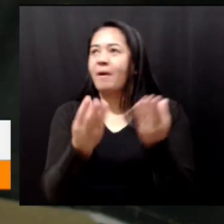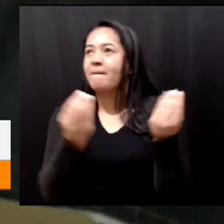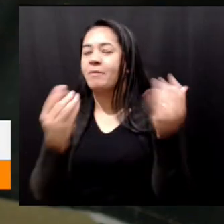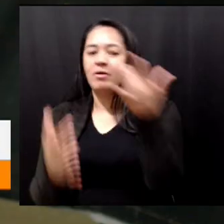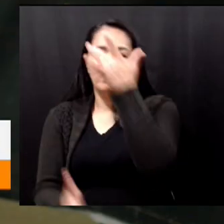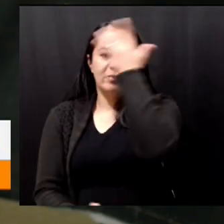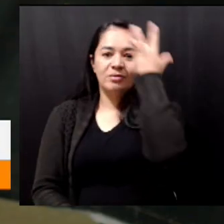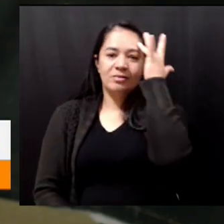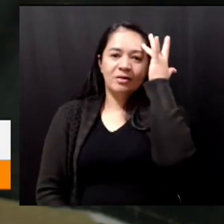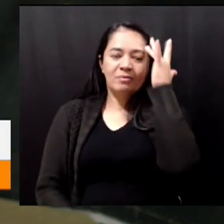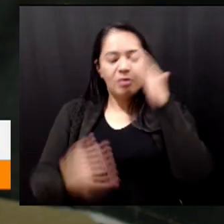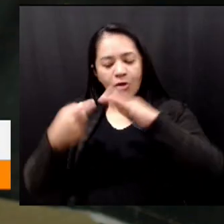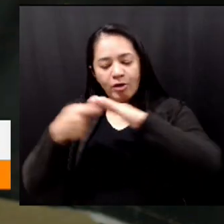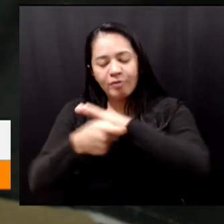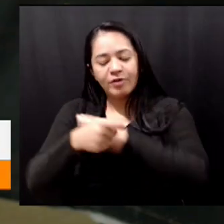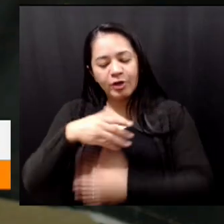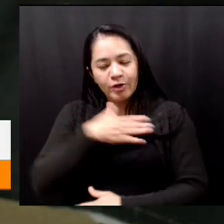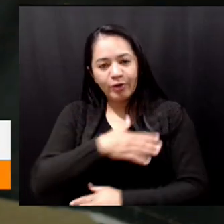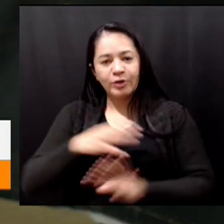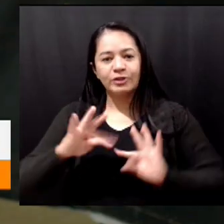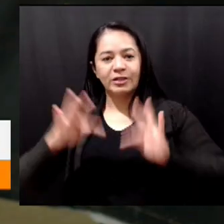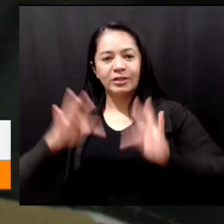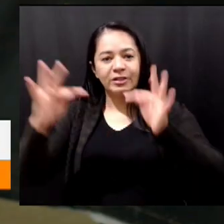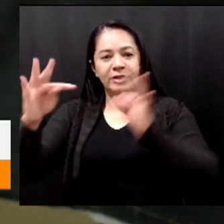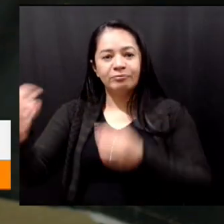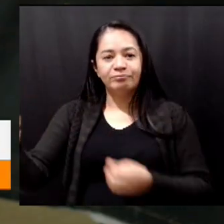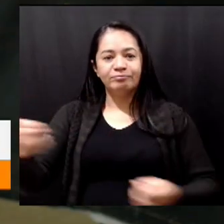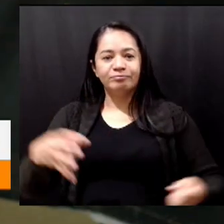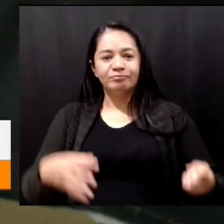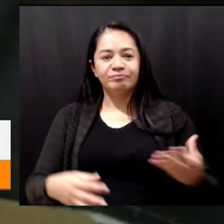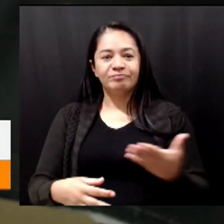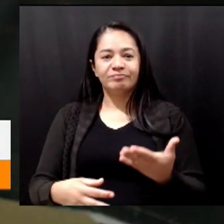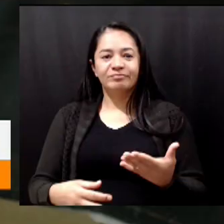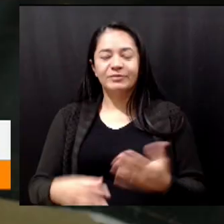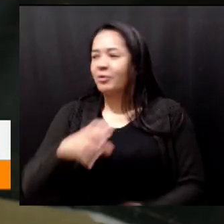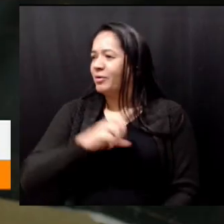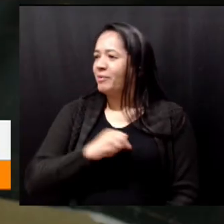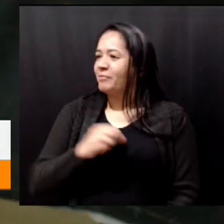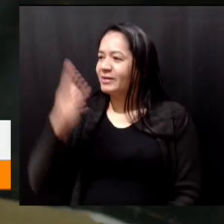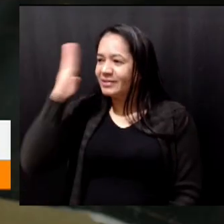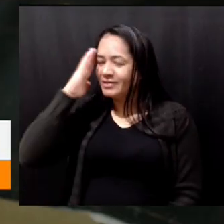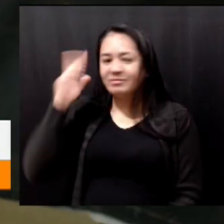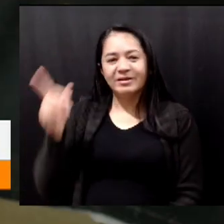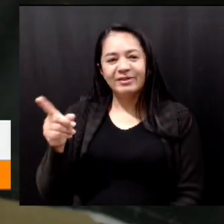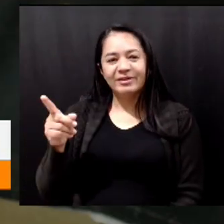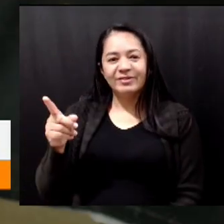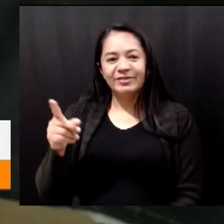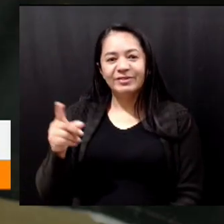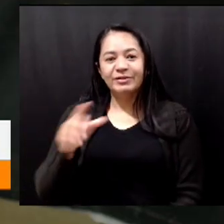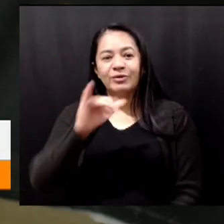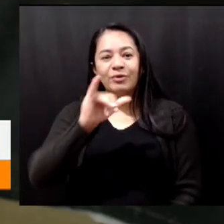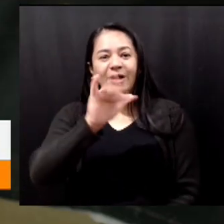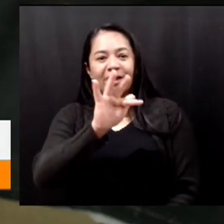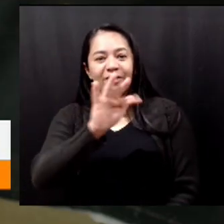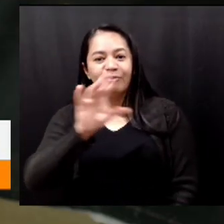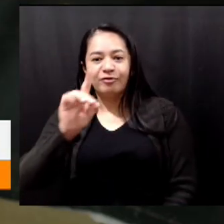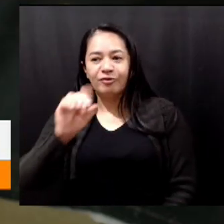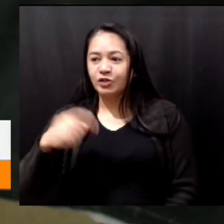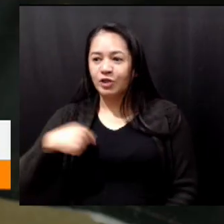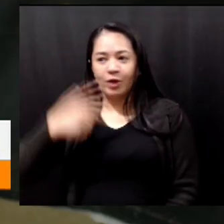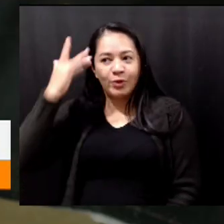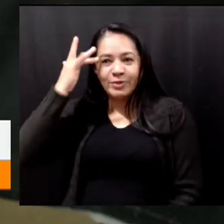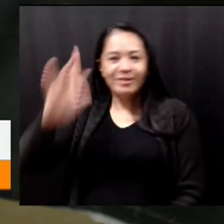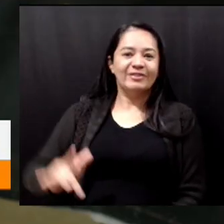da tecnologia e da inovação. Adorei ficar sabendo da questão do iFood, não sabia, né, não sabia que era aqui